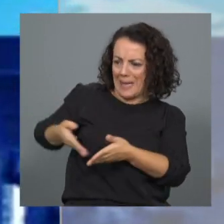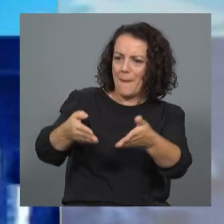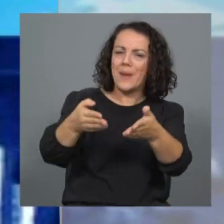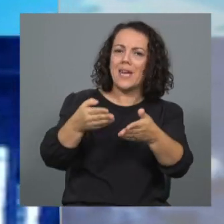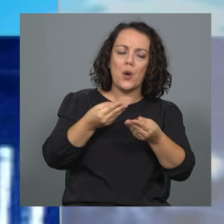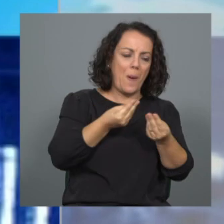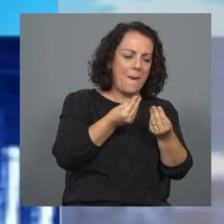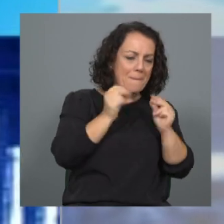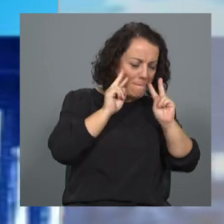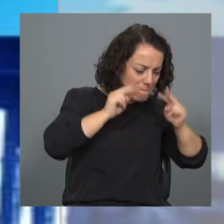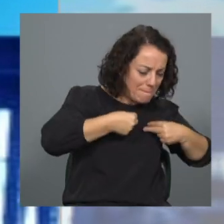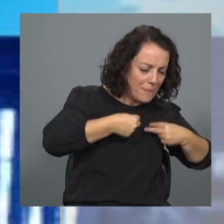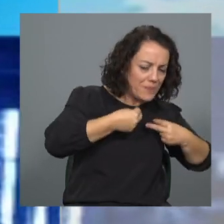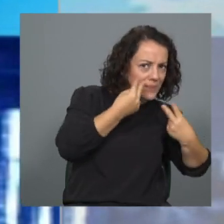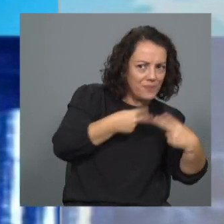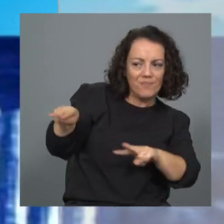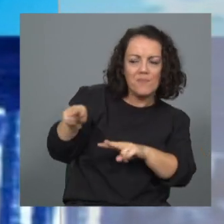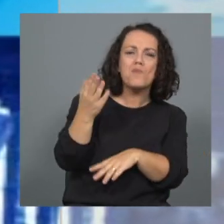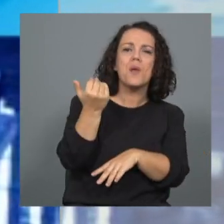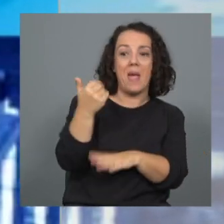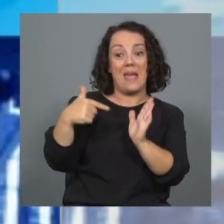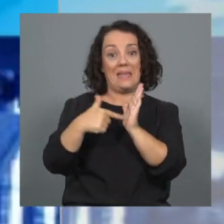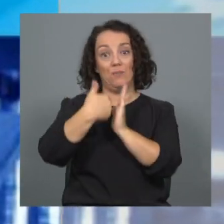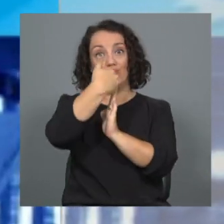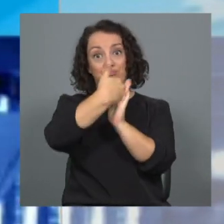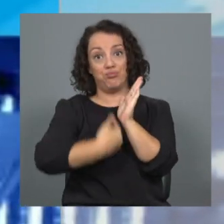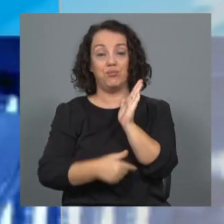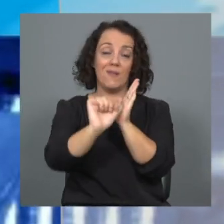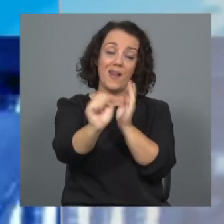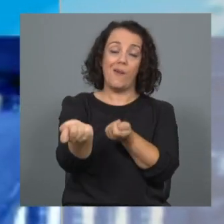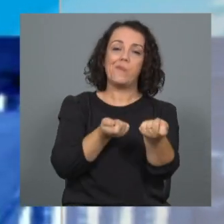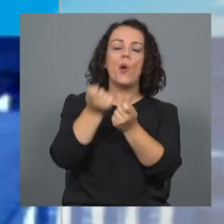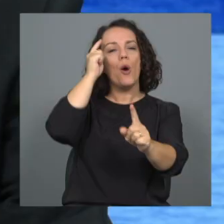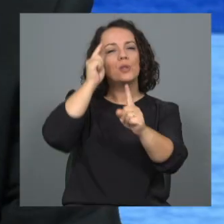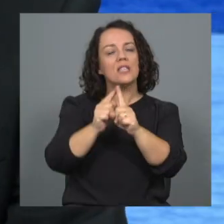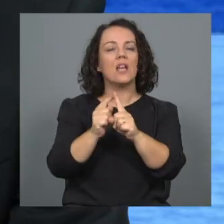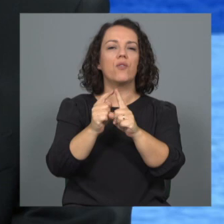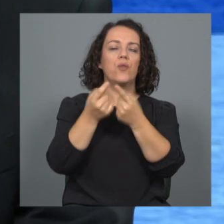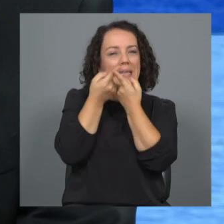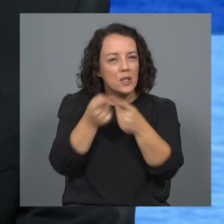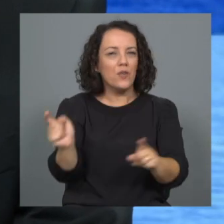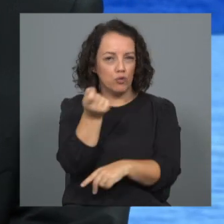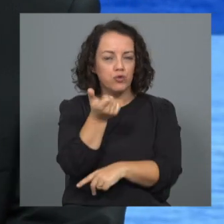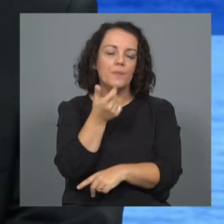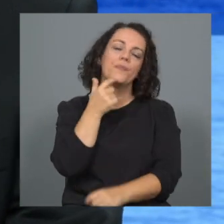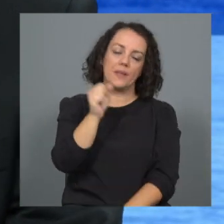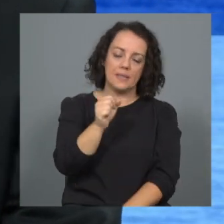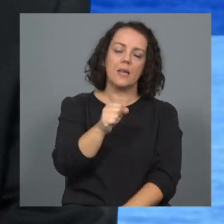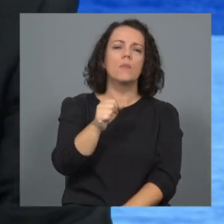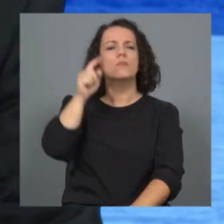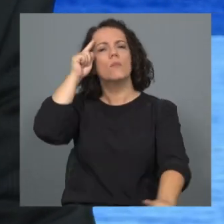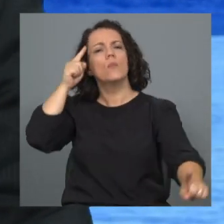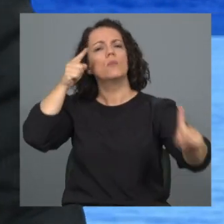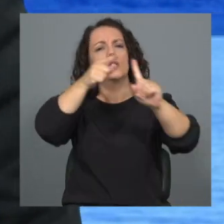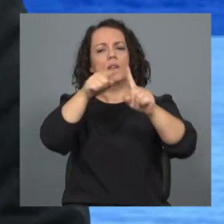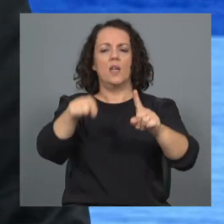a Conferência Nacional do Apostolado dos Leigos tenta fazer diferente um pouco. Sim, esse é um dos grandes objetivos da existência